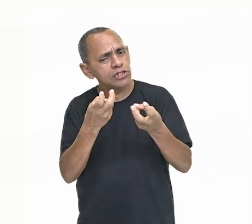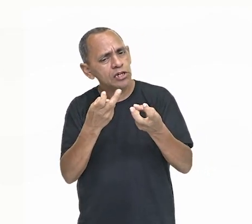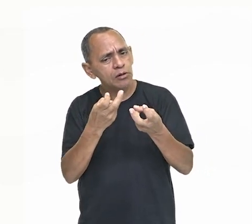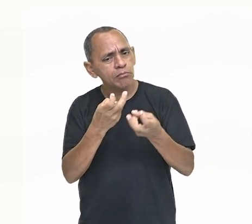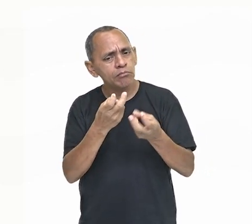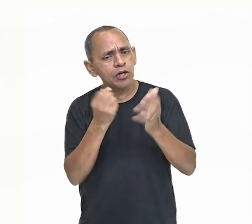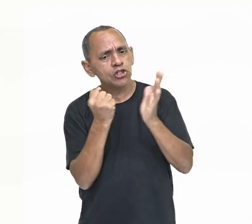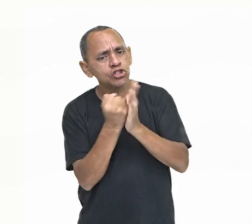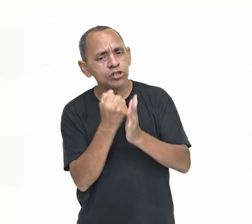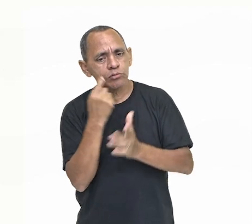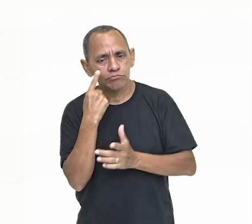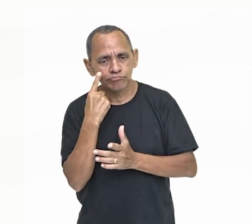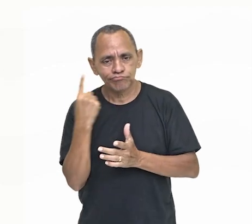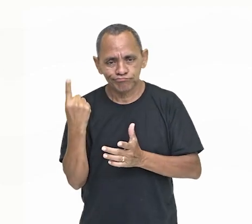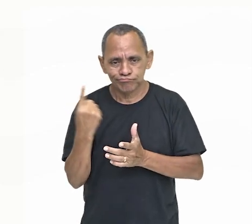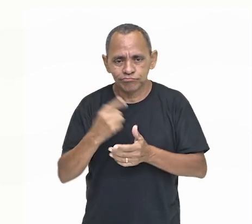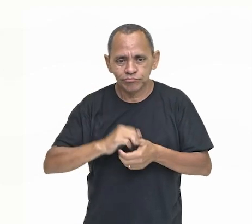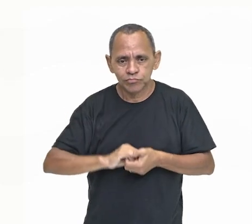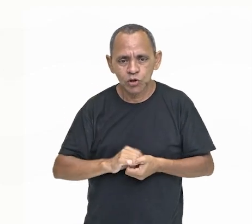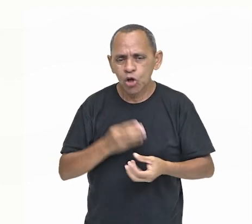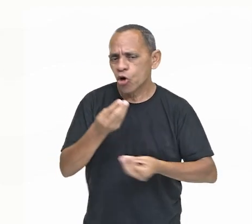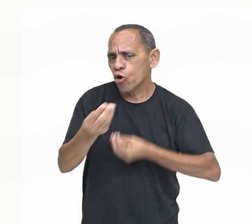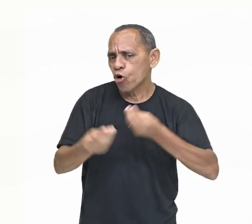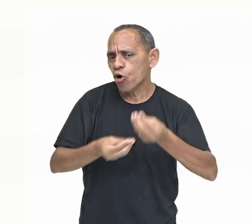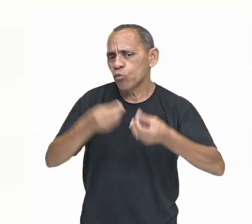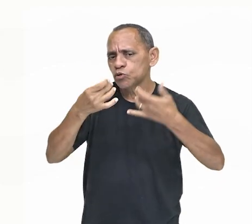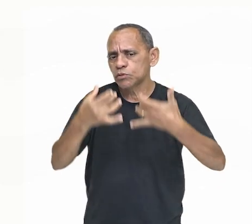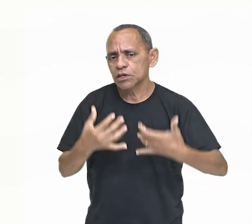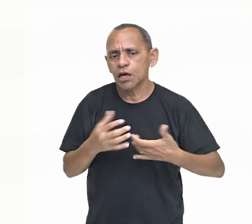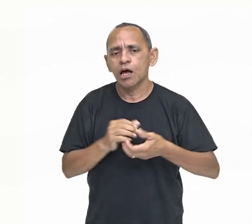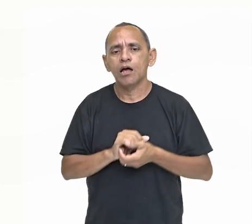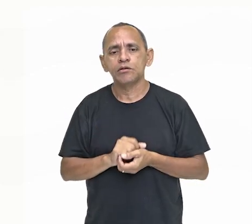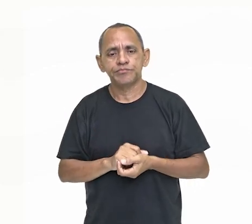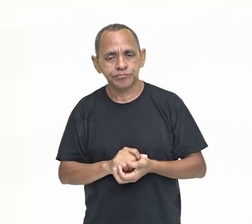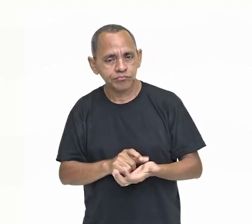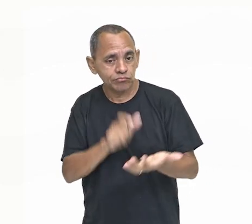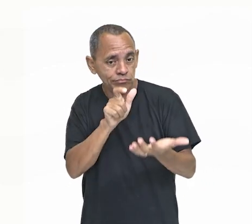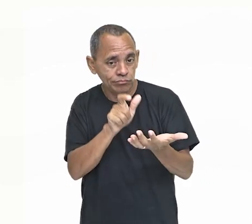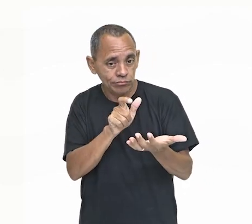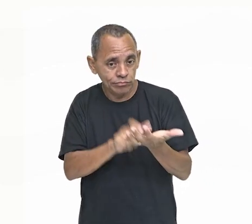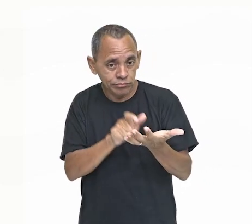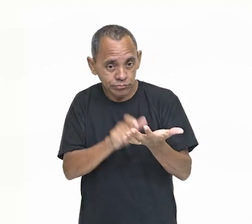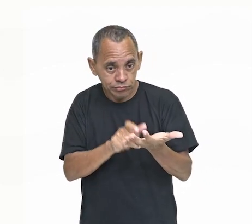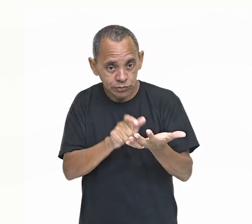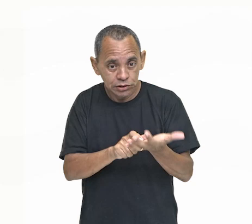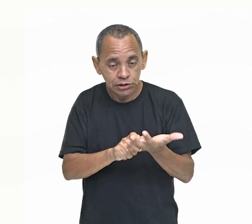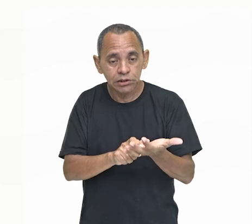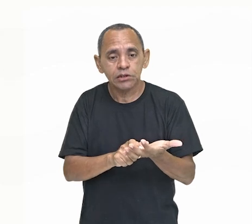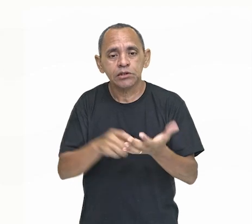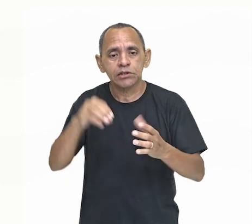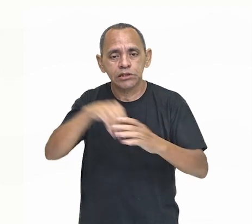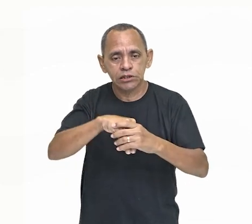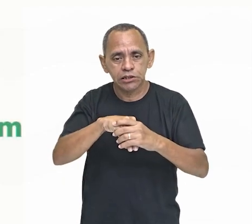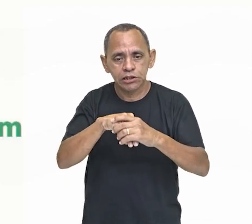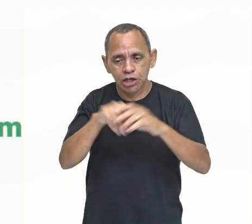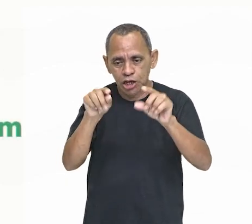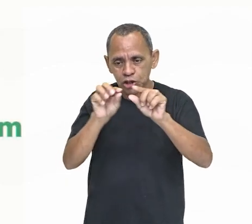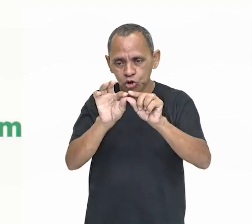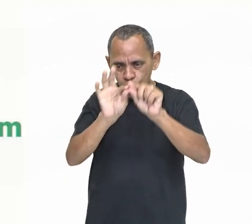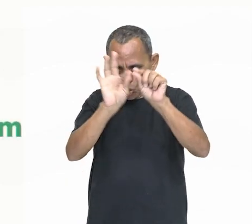esse símbolo. E quando se fala de um componente do circuito, eu tenho também, olha